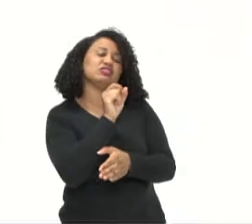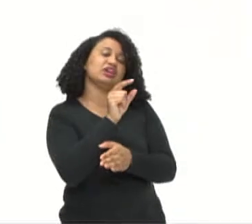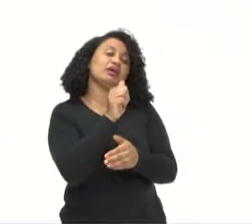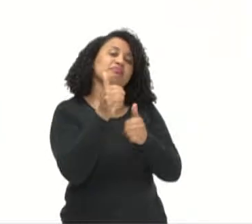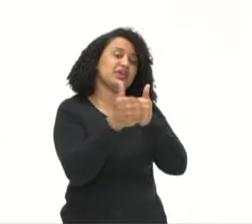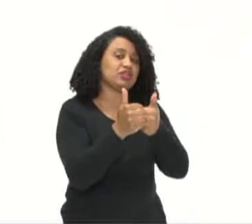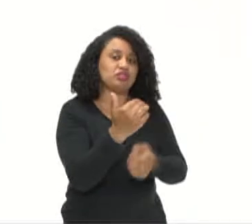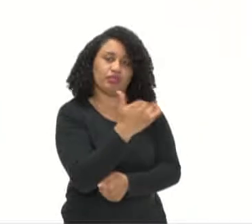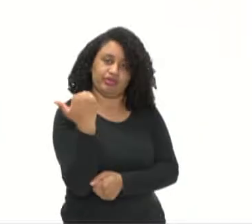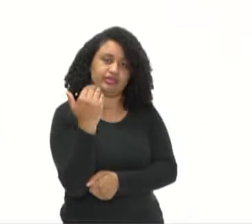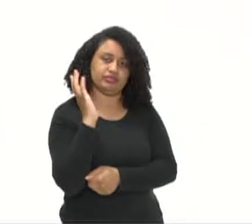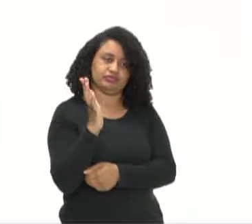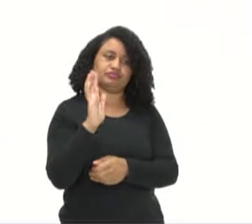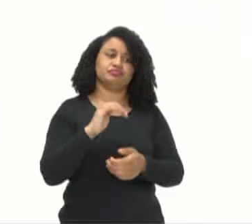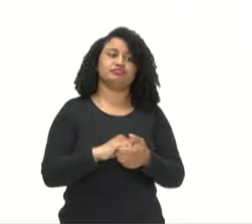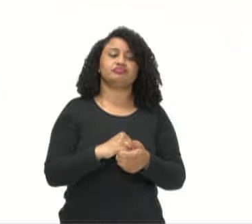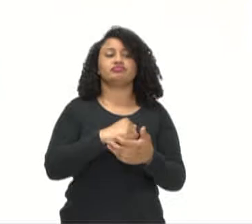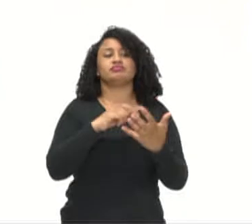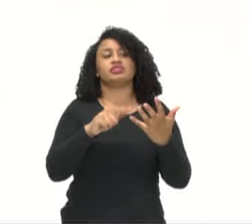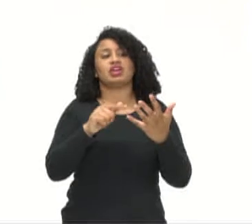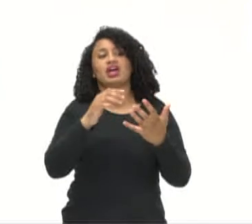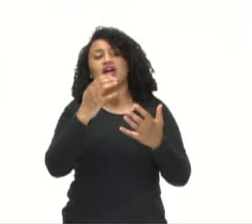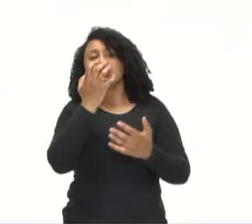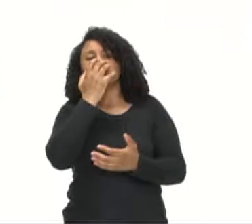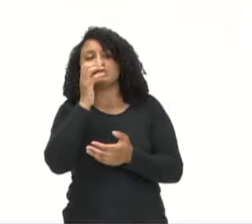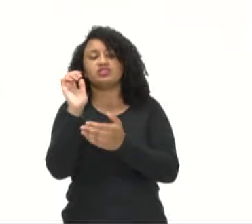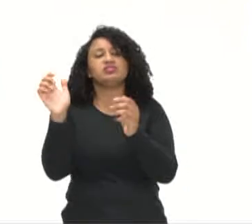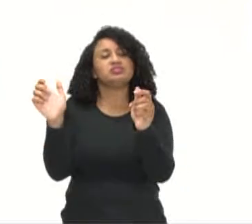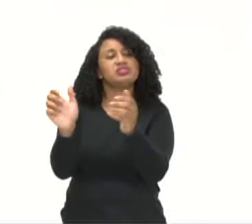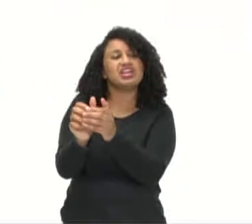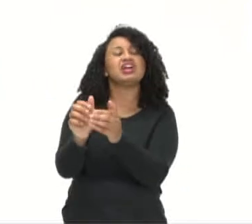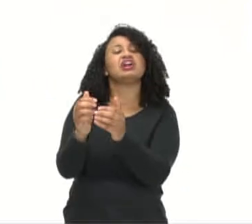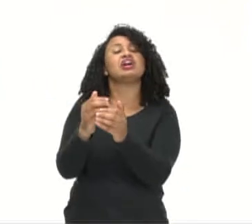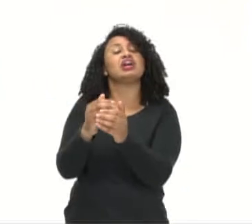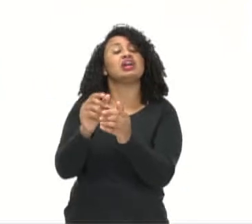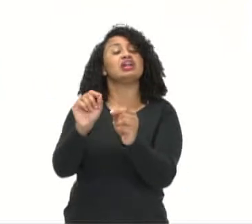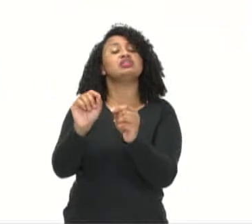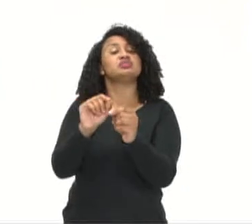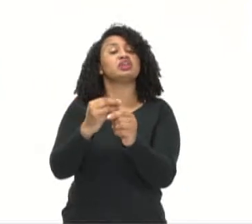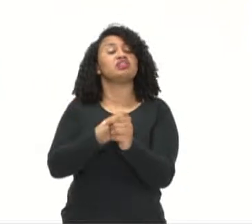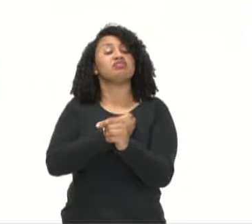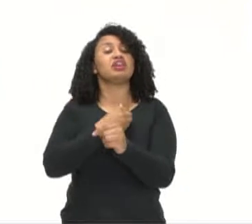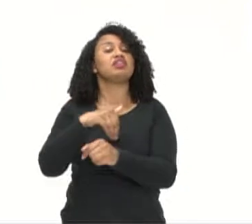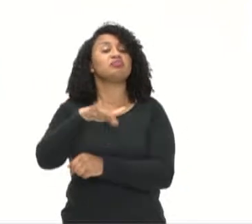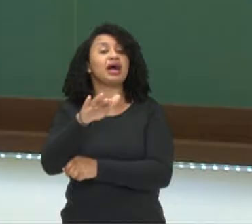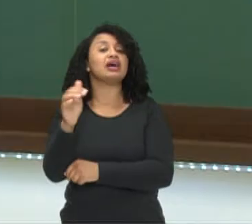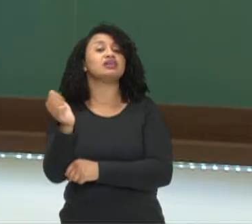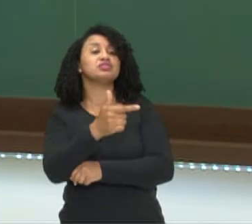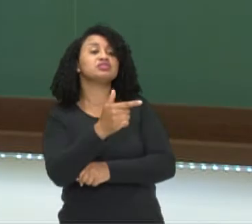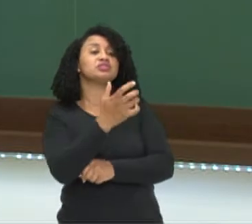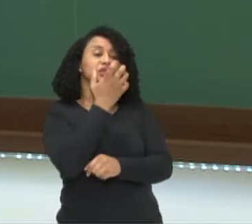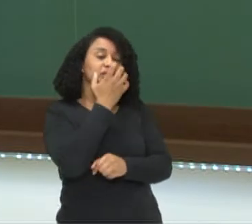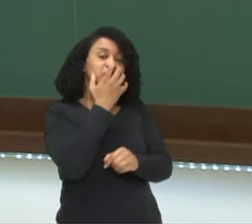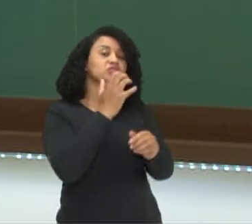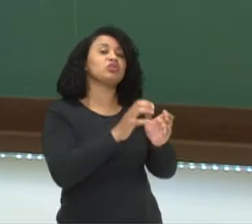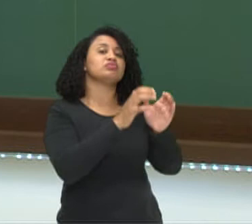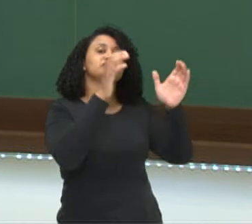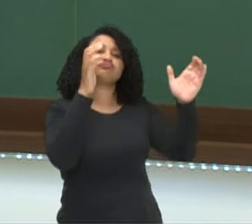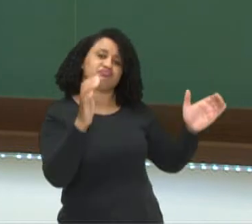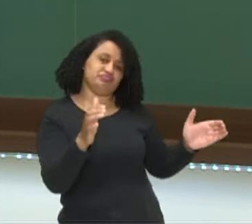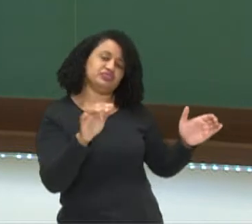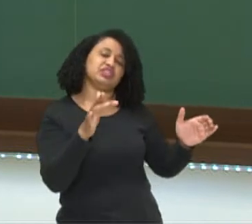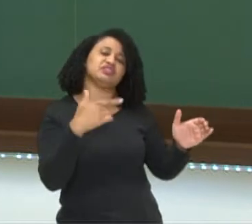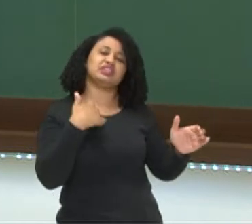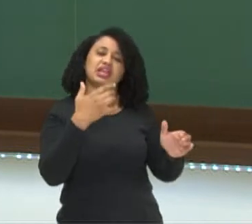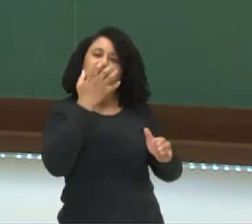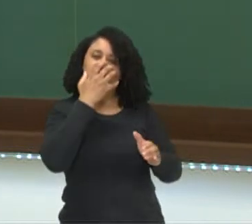morrem. Cachorros de raças pequenas vivem mais então do que cachorros de raças grandes. Então, se você tem um